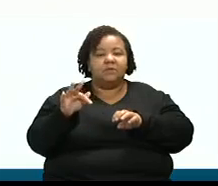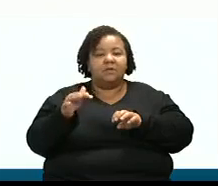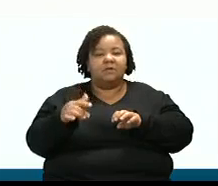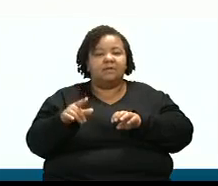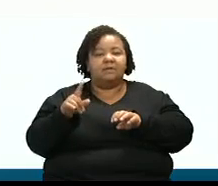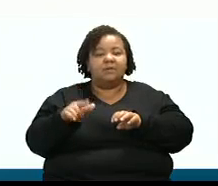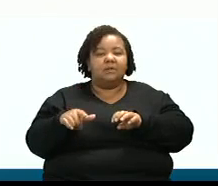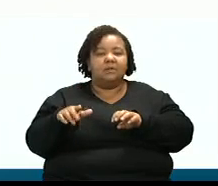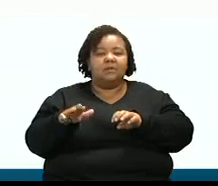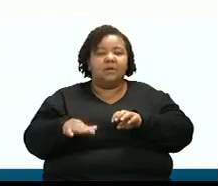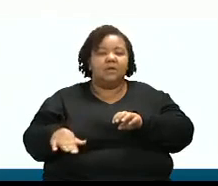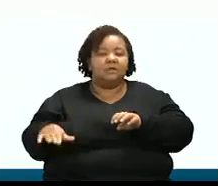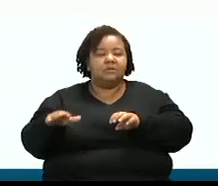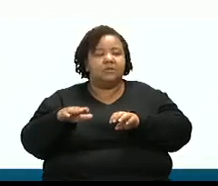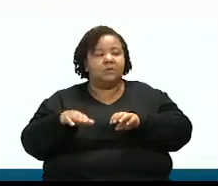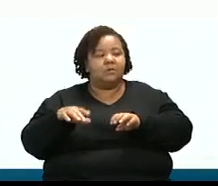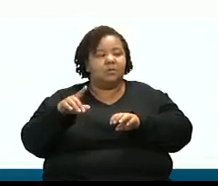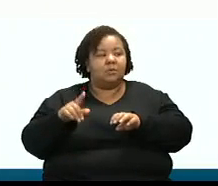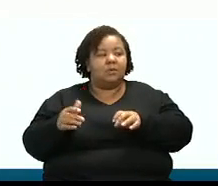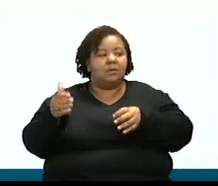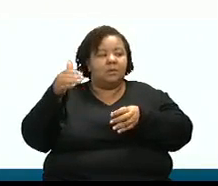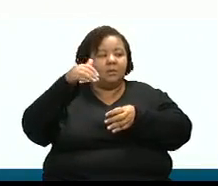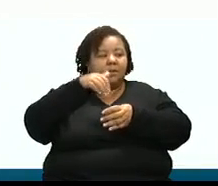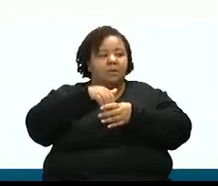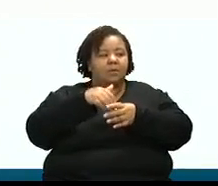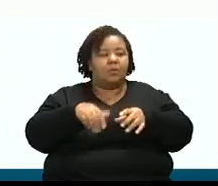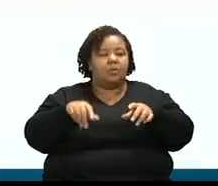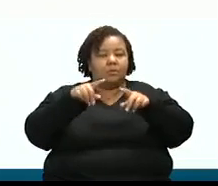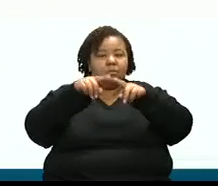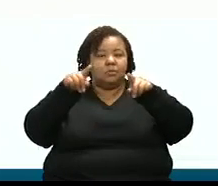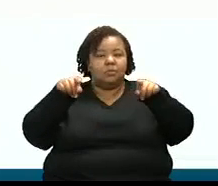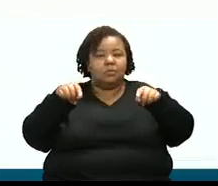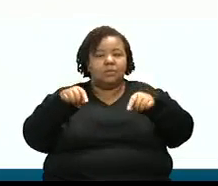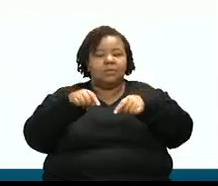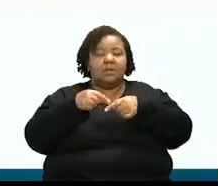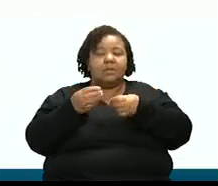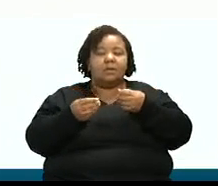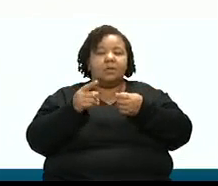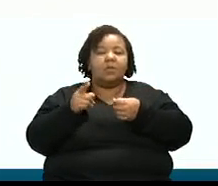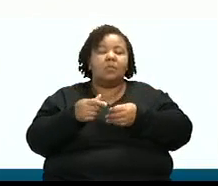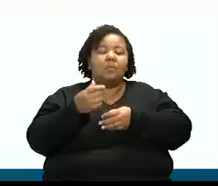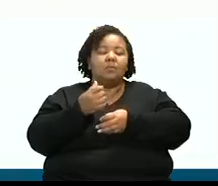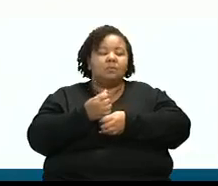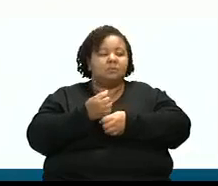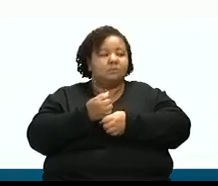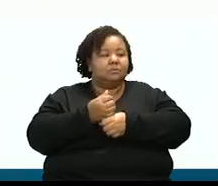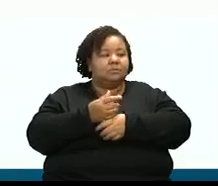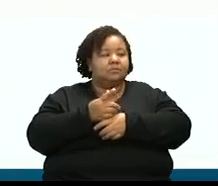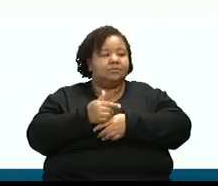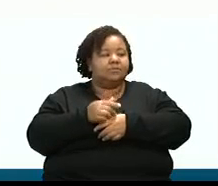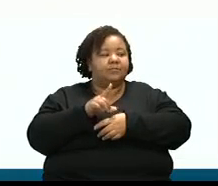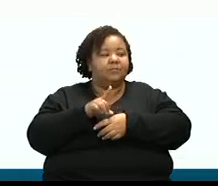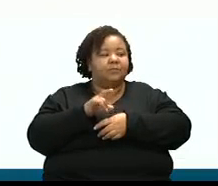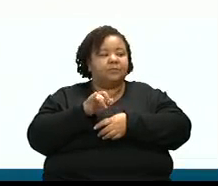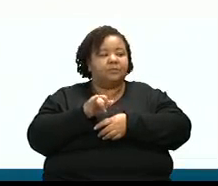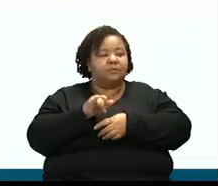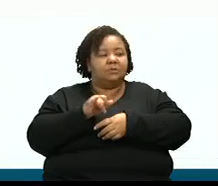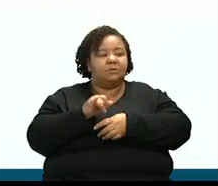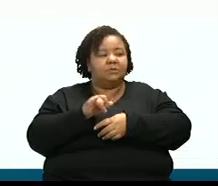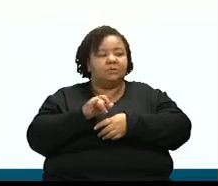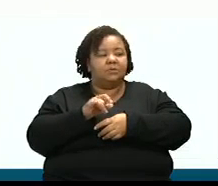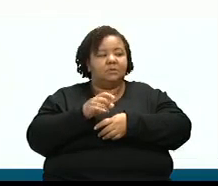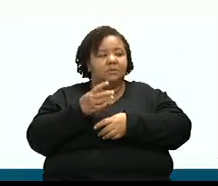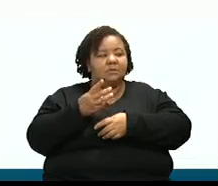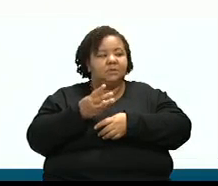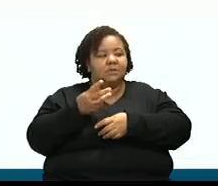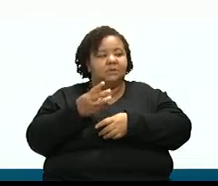sobre a região em estudo, que é o interior do quadrado. Como que eu calculo o divergente? Derivada de 3x em relação a